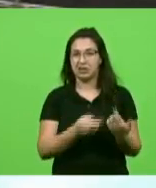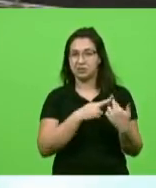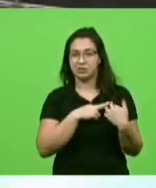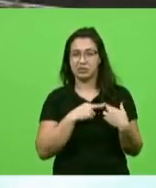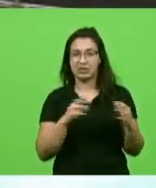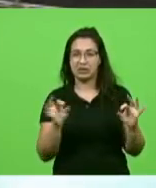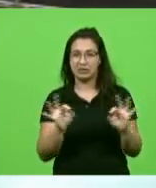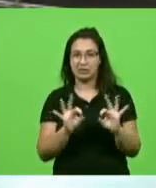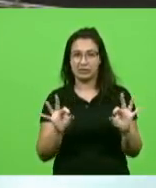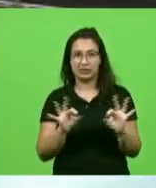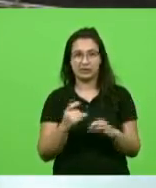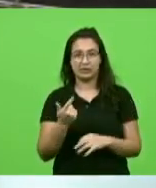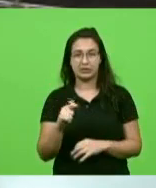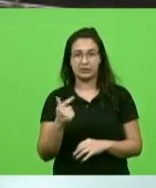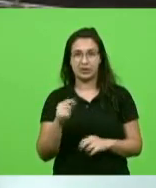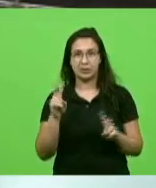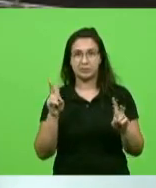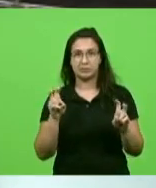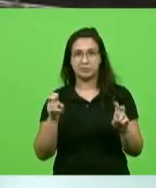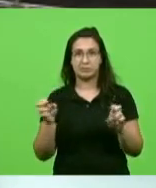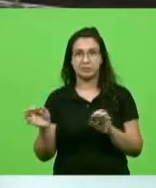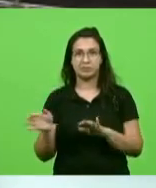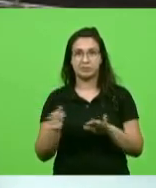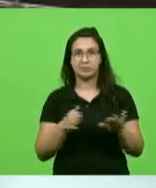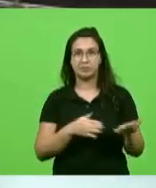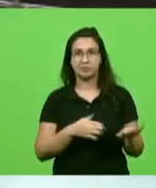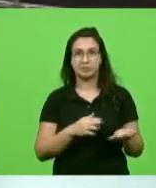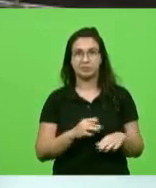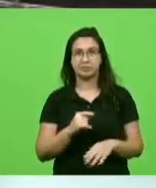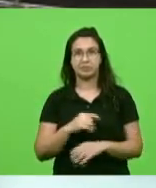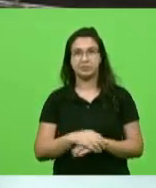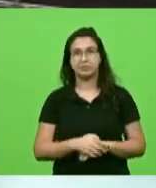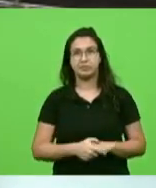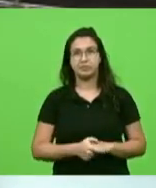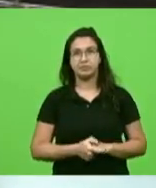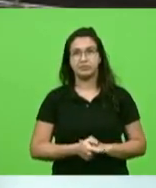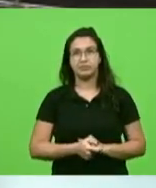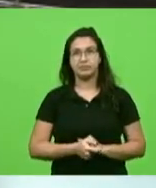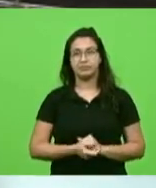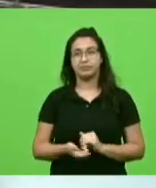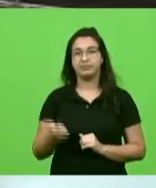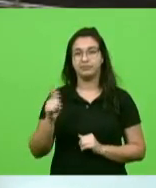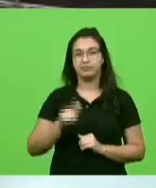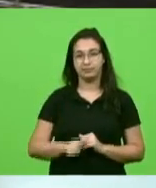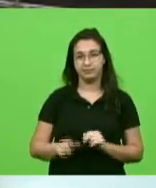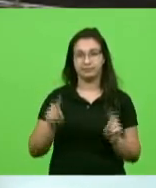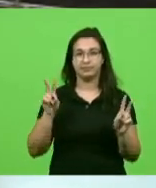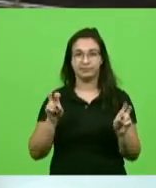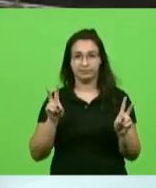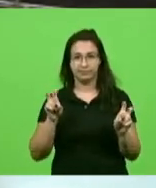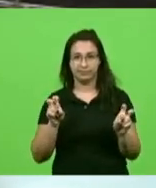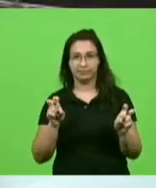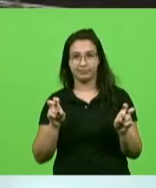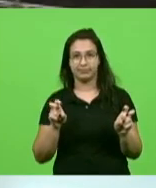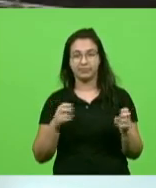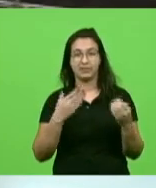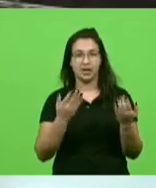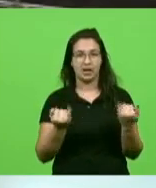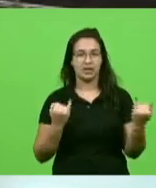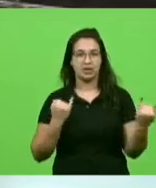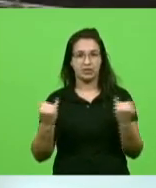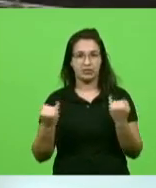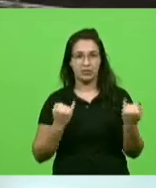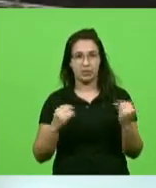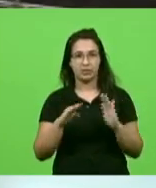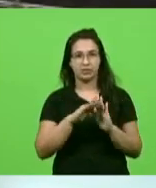responsáveis fez E aí e novamente "considerando as informações